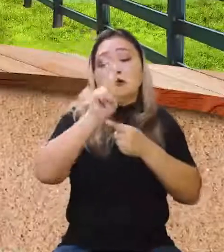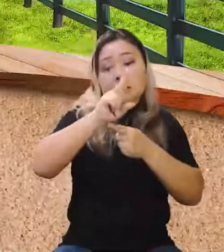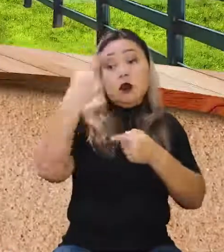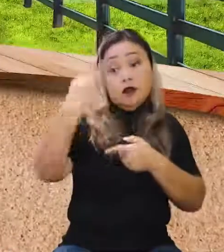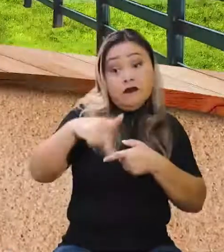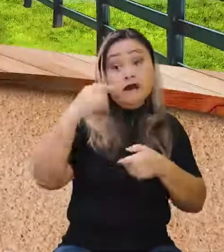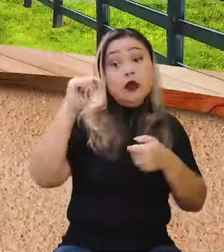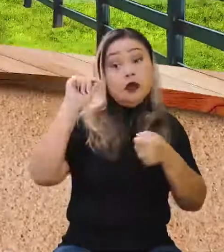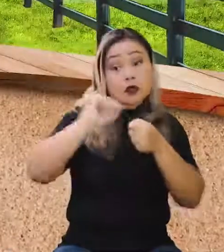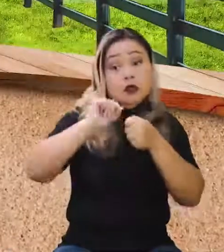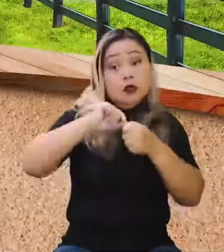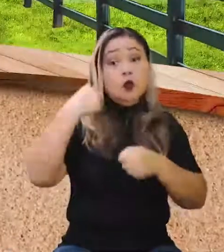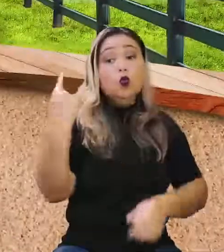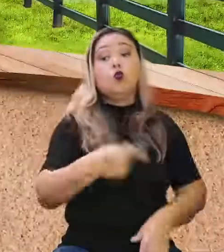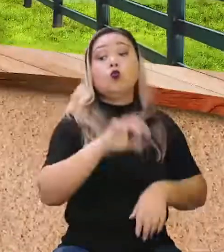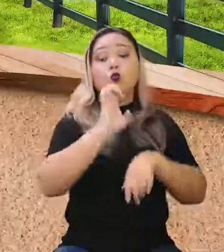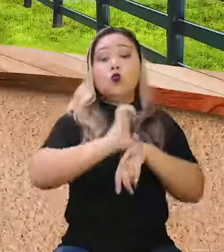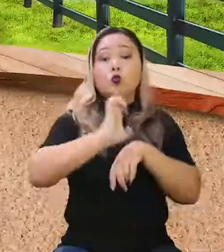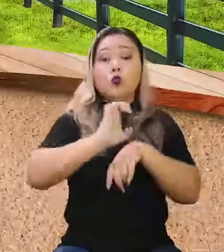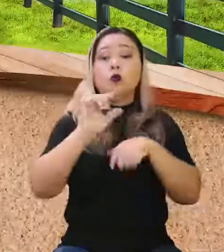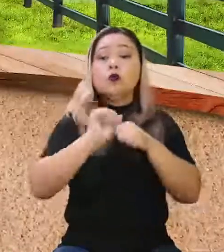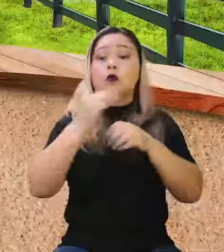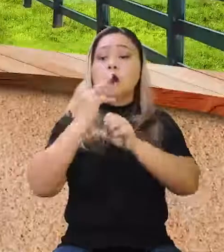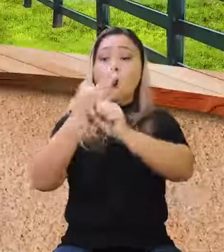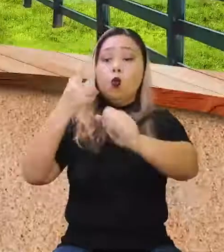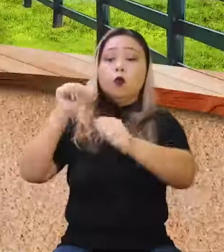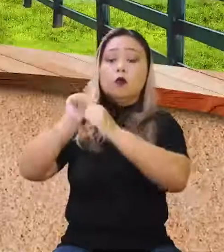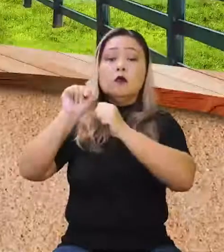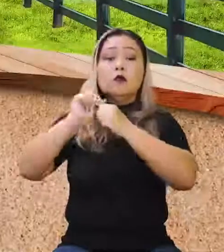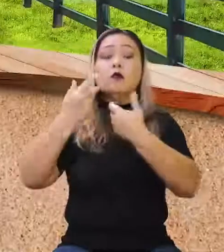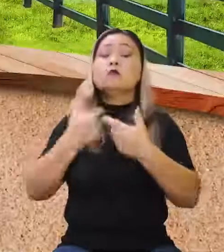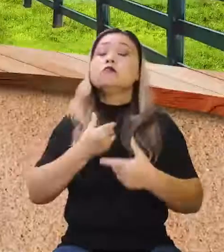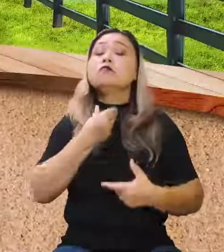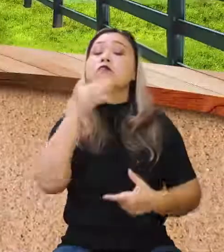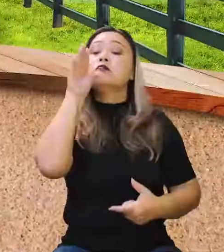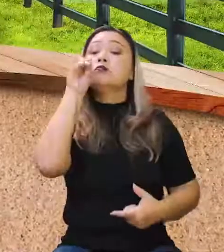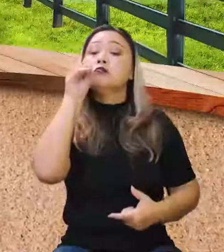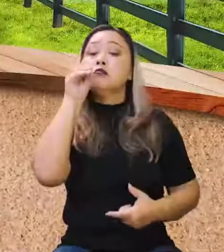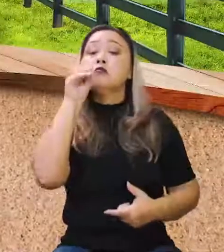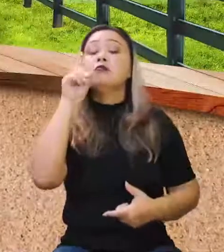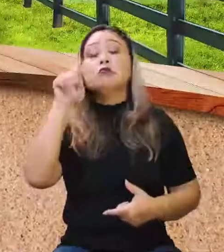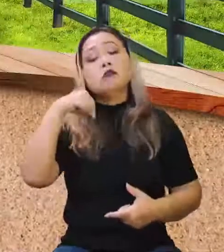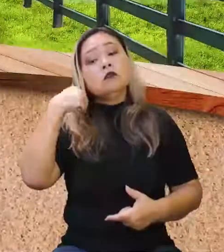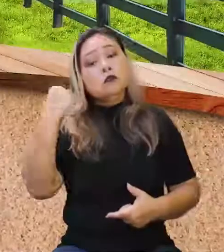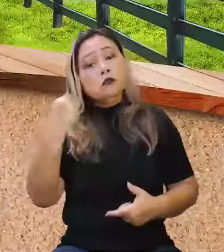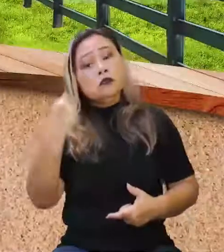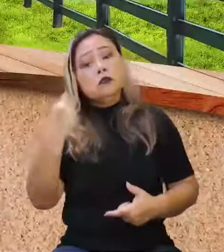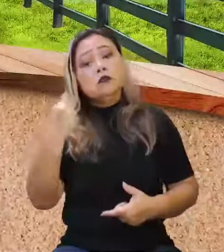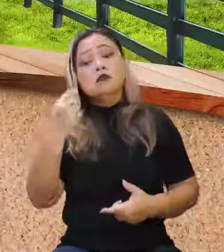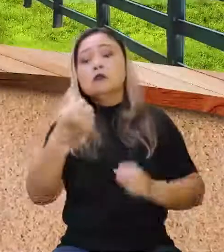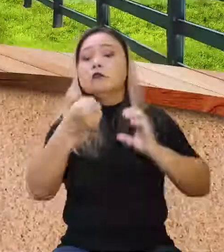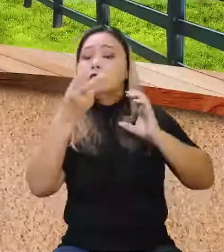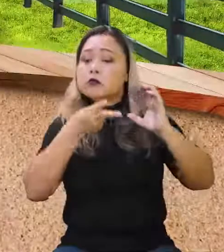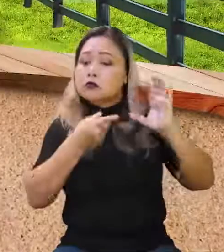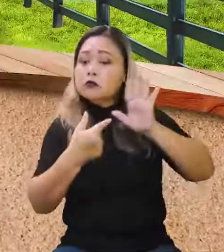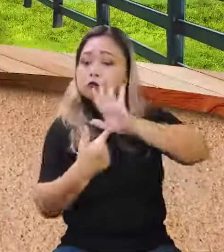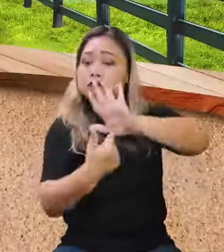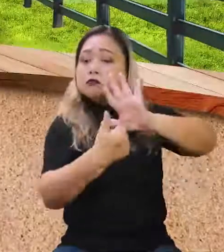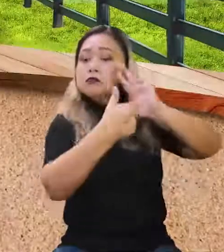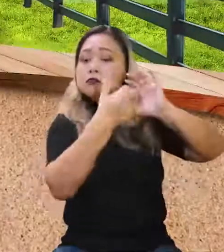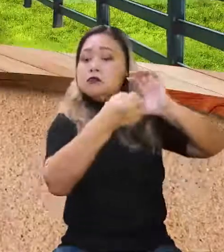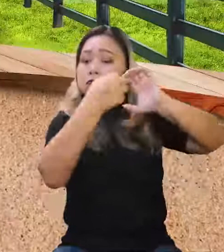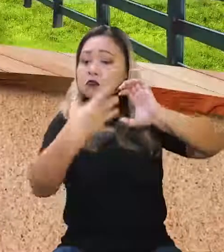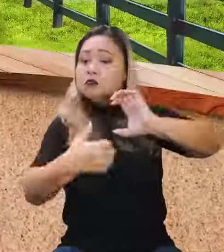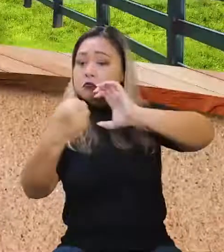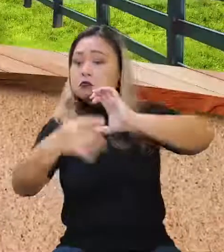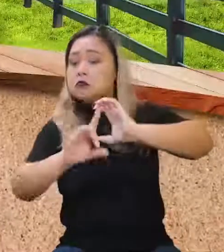estado. E tem muitas fazendas, que é chamado de fazenda, criações de avestruz. E aí a gente vai trazer sempre as características de cada criação,